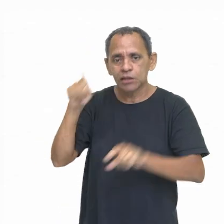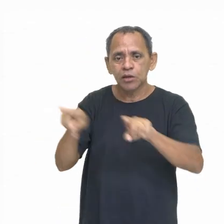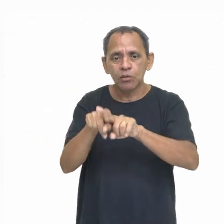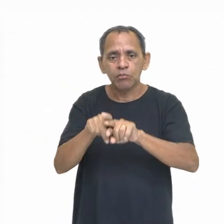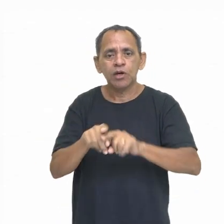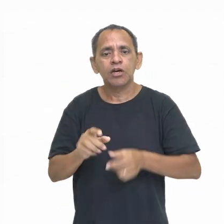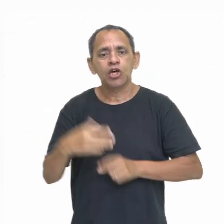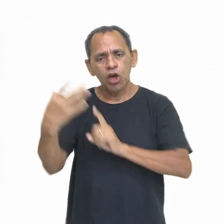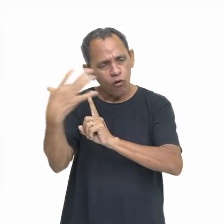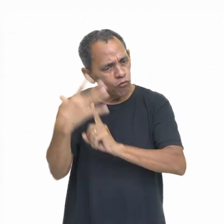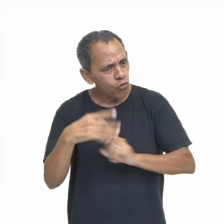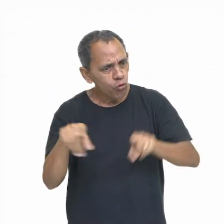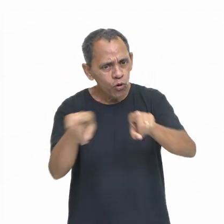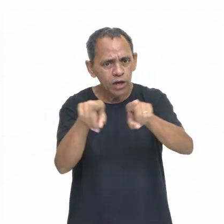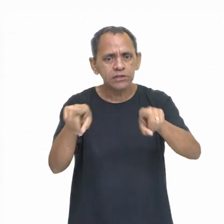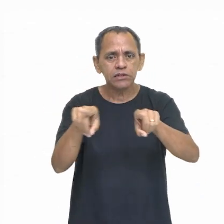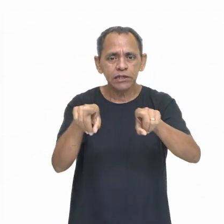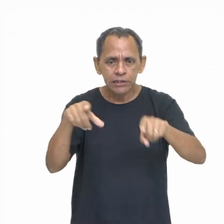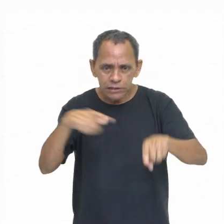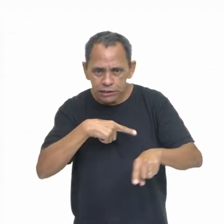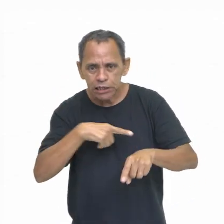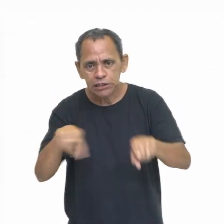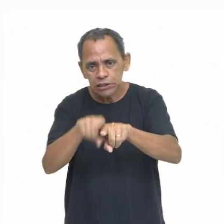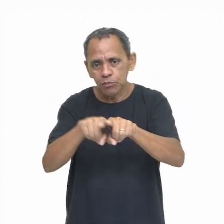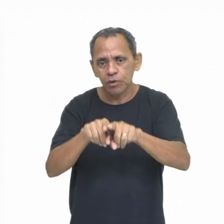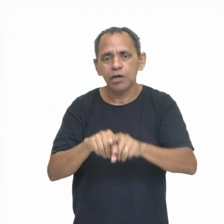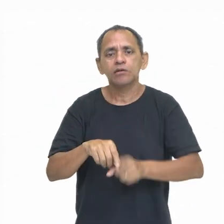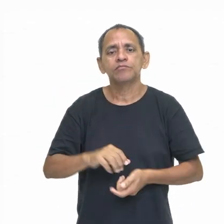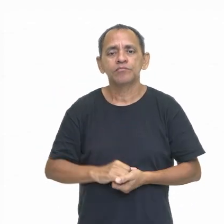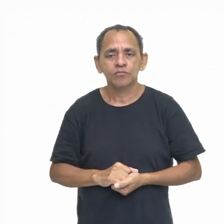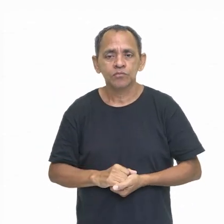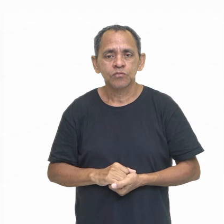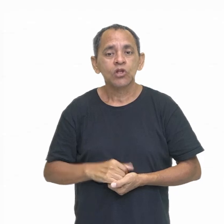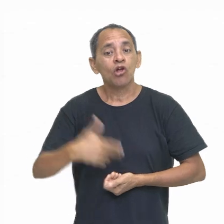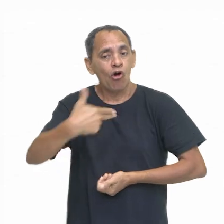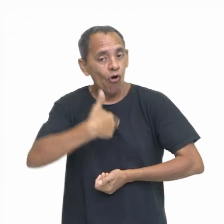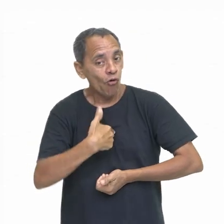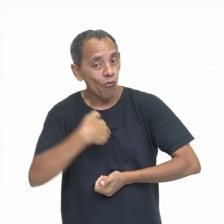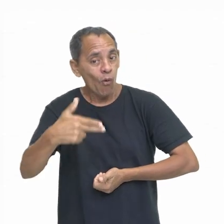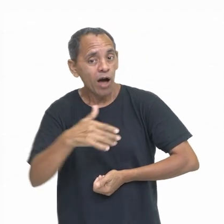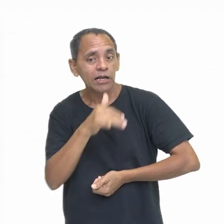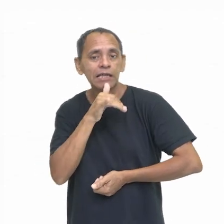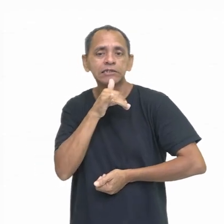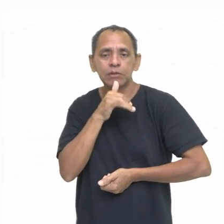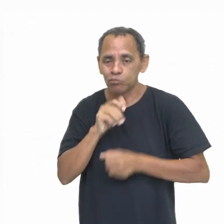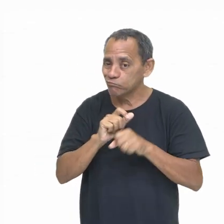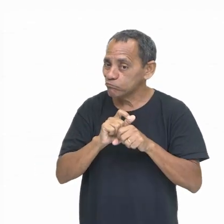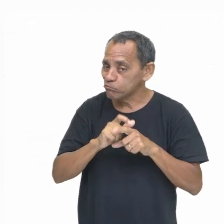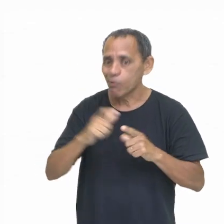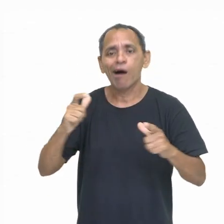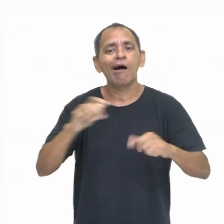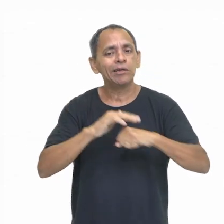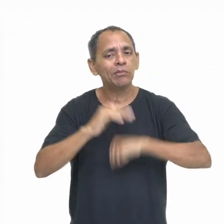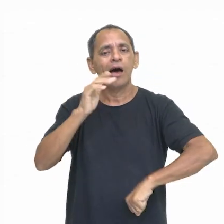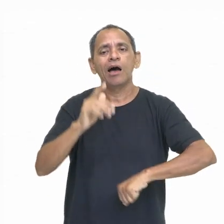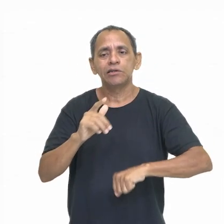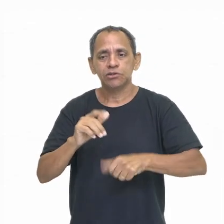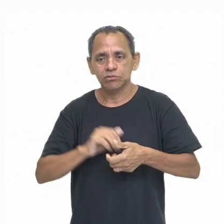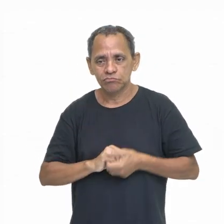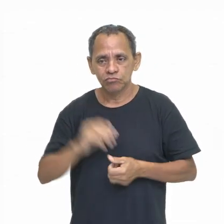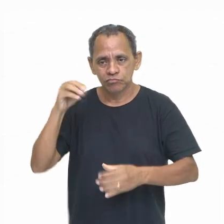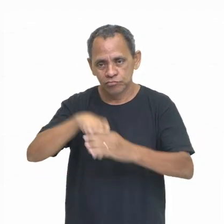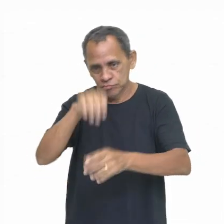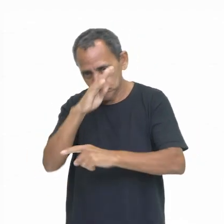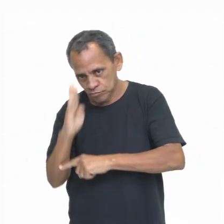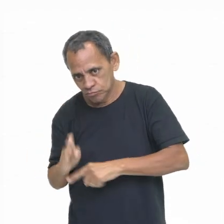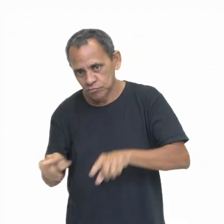Getúlio Vargas é o maior exemplo de governante populista que nós tivemos no Brasil, ok? Outra forma aí é a